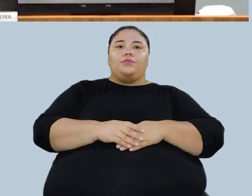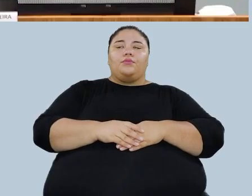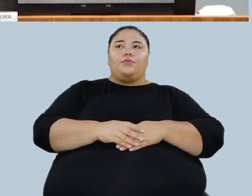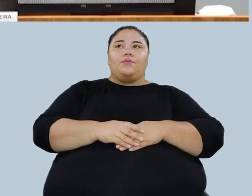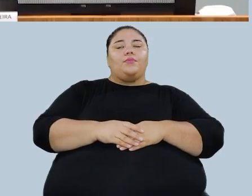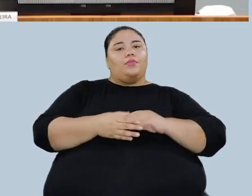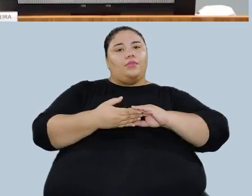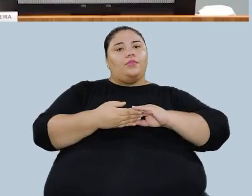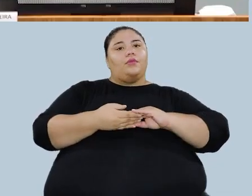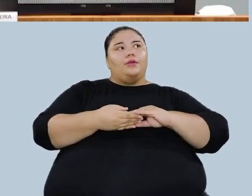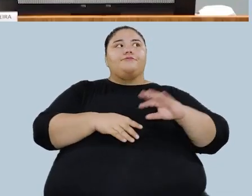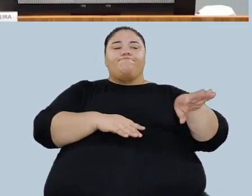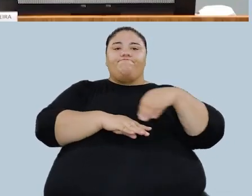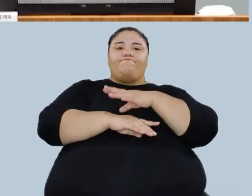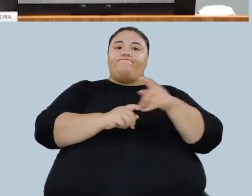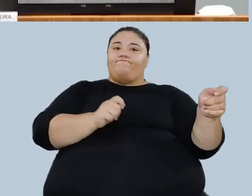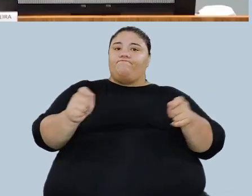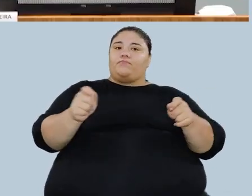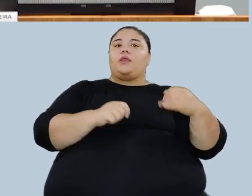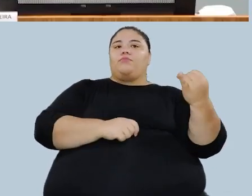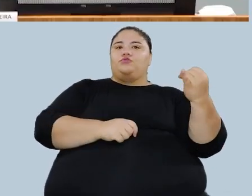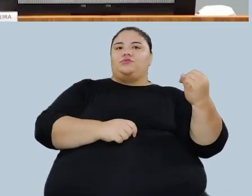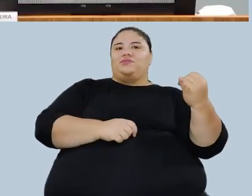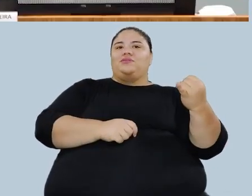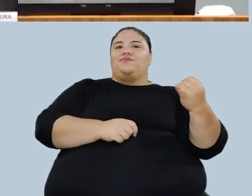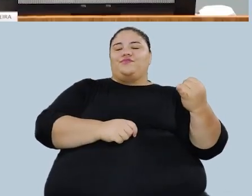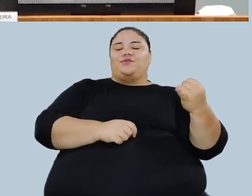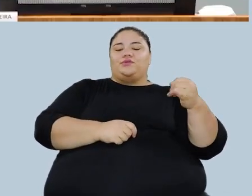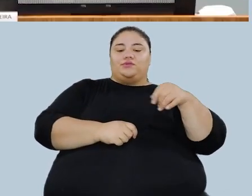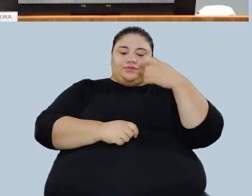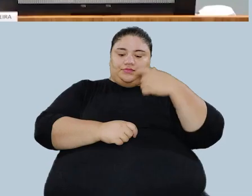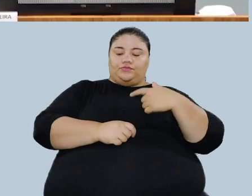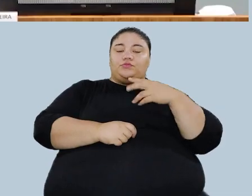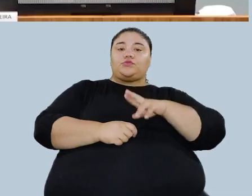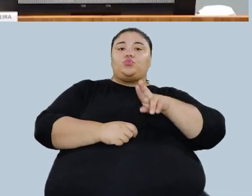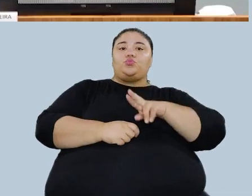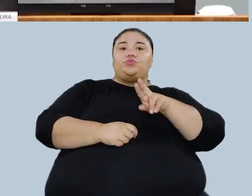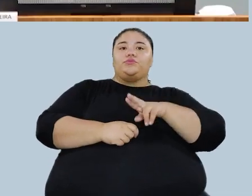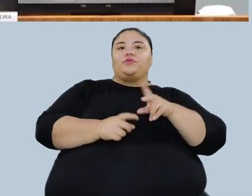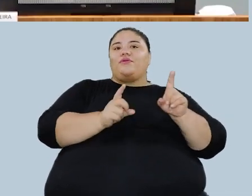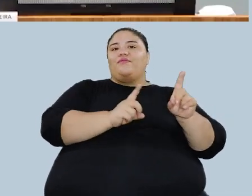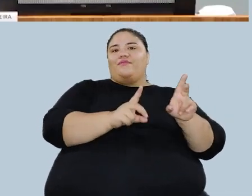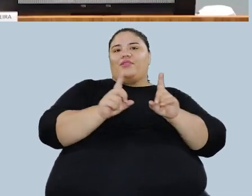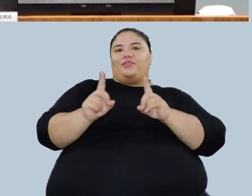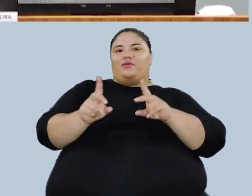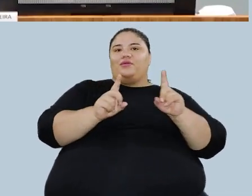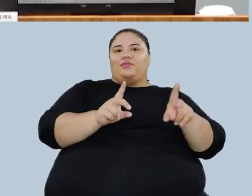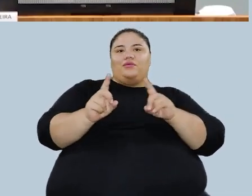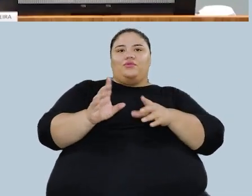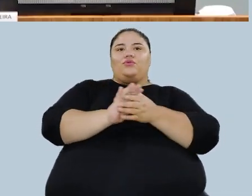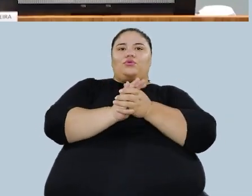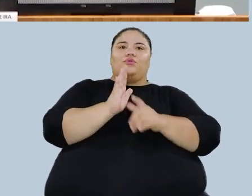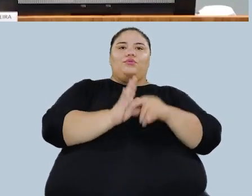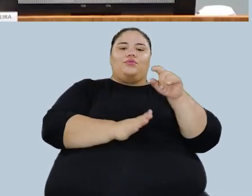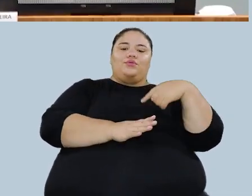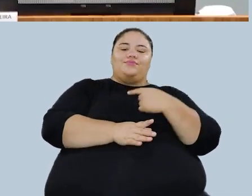a intermediação é essencial. É impossível, né, não existir o consórcio sem aqueles vendedores, né, de